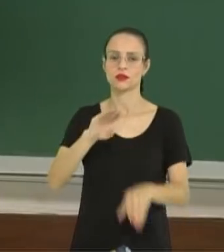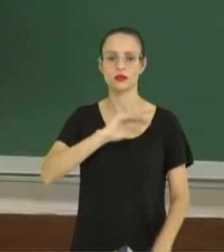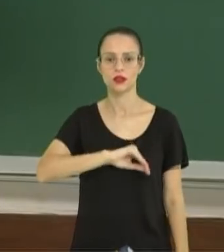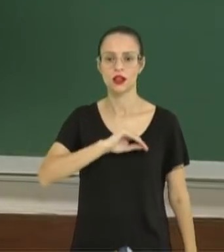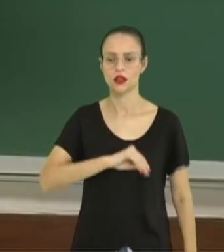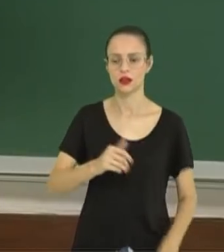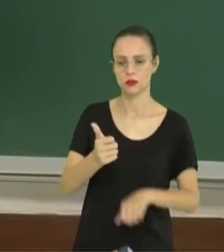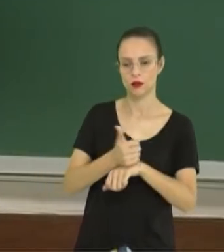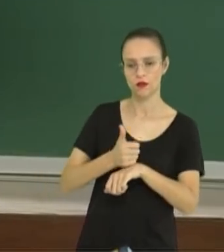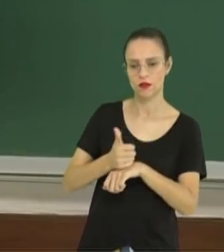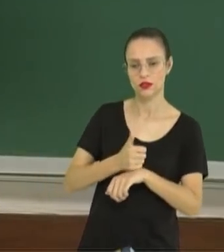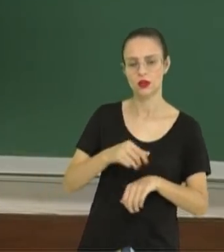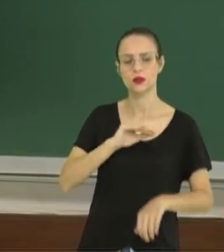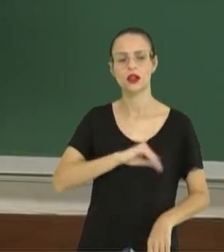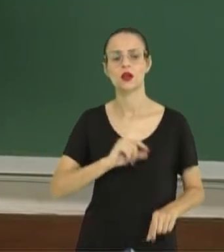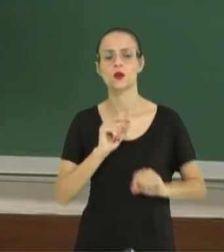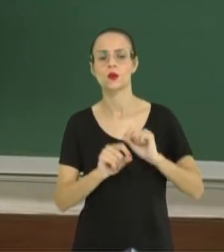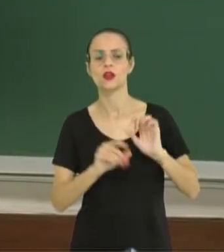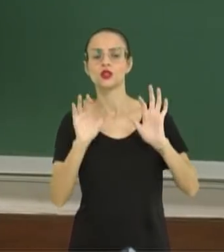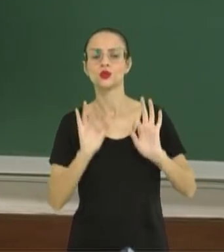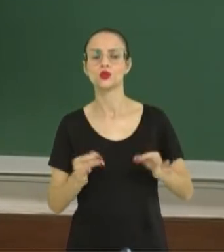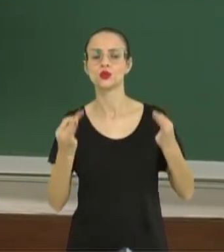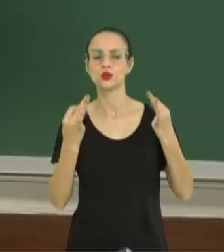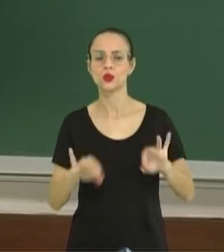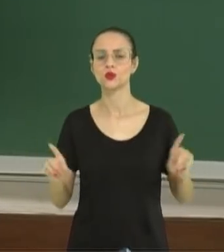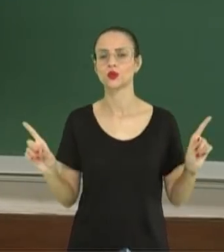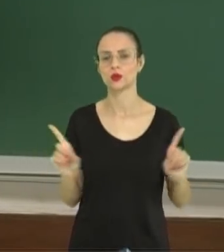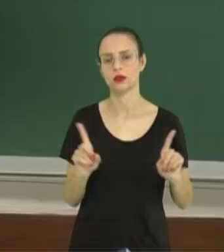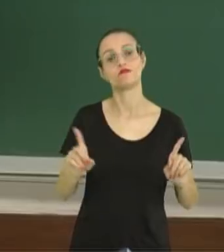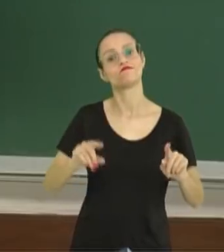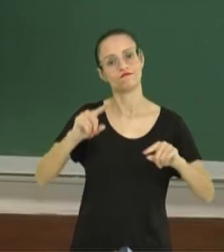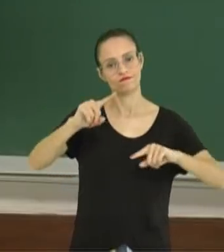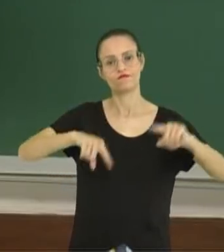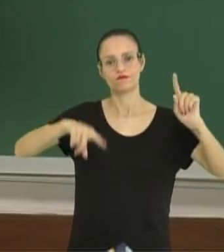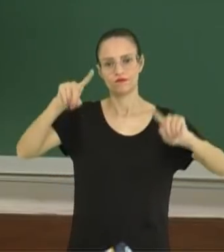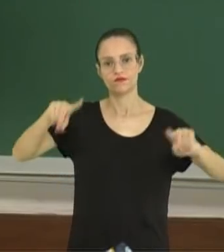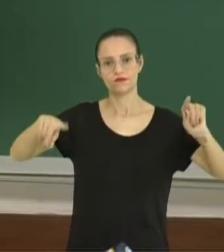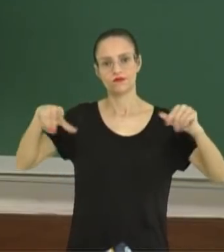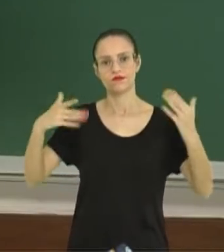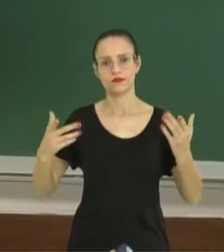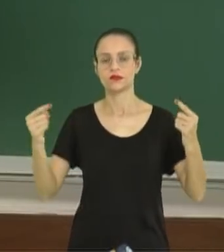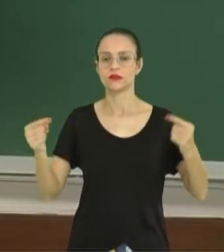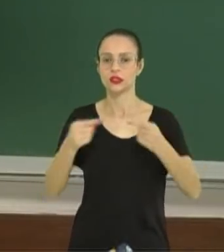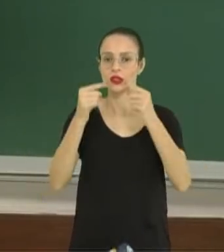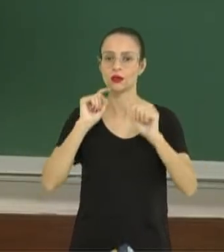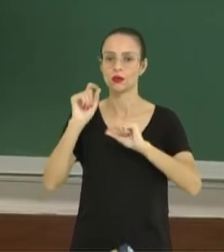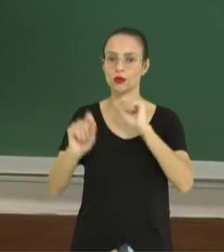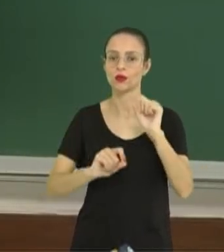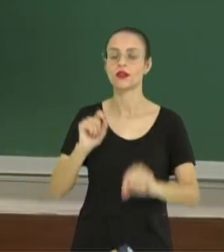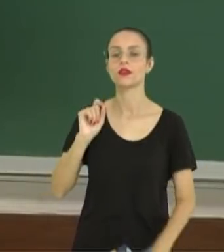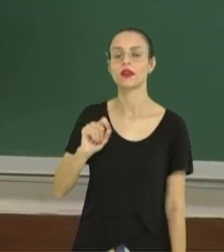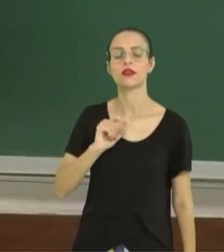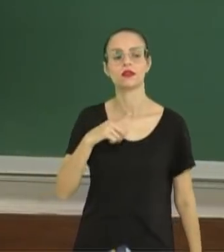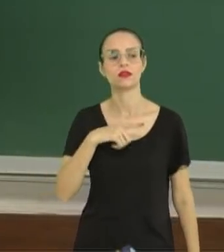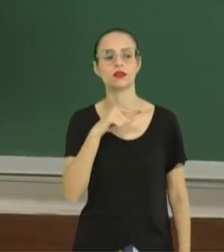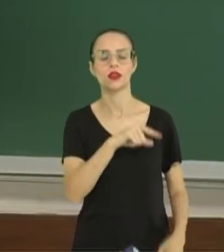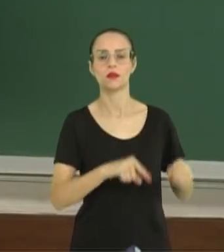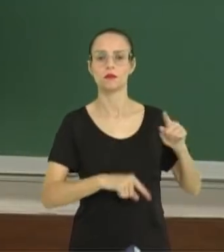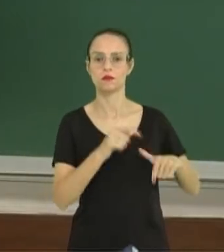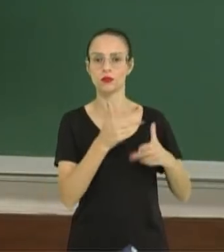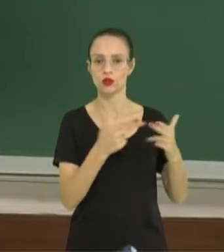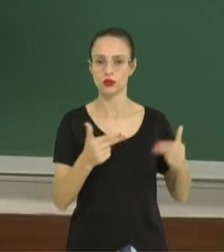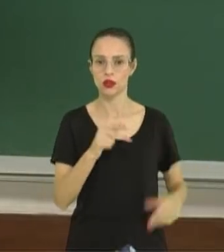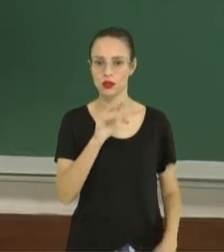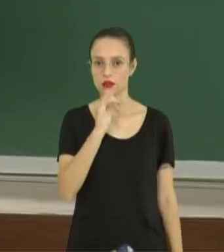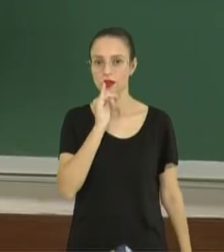uma profissão deve ou não ganhar, né, e isso varia de acordo com o detentor do meio de produção. Pode ser